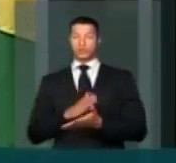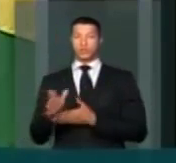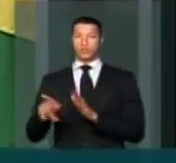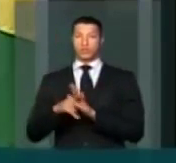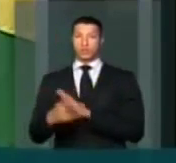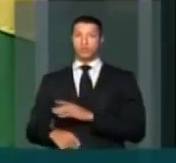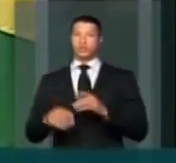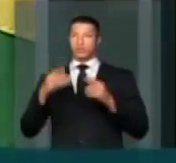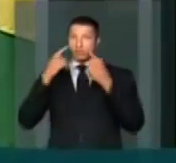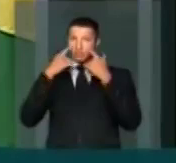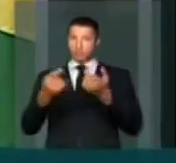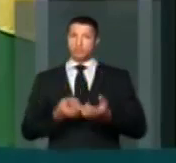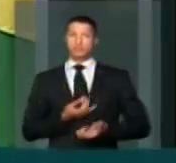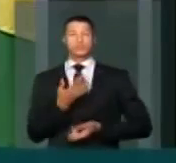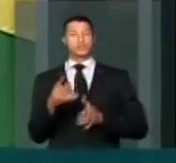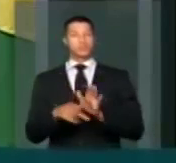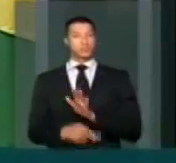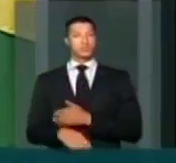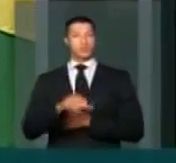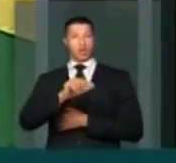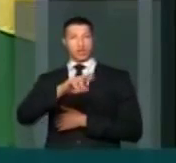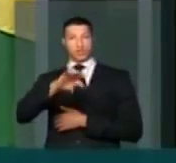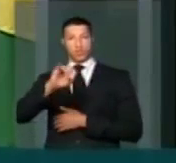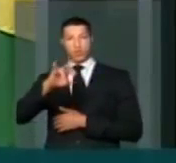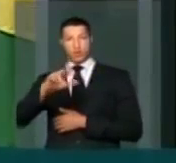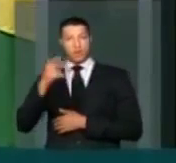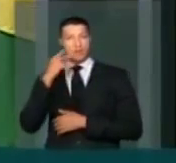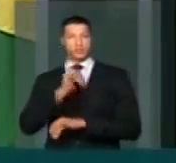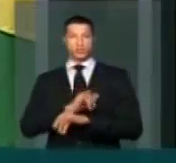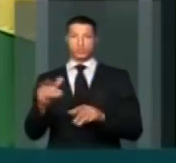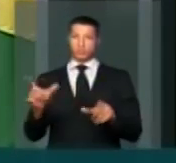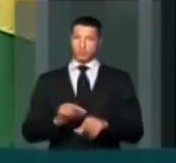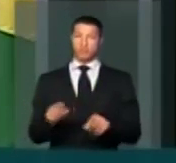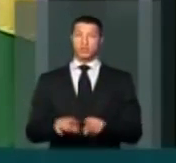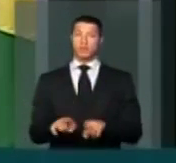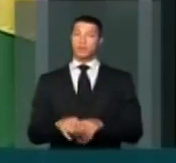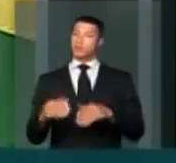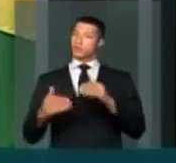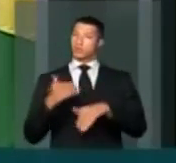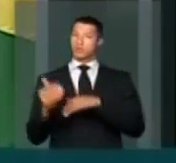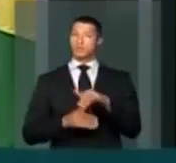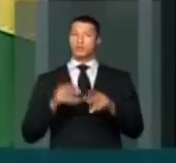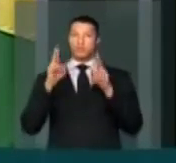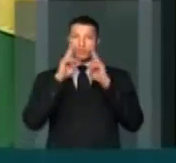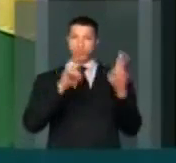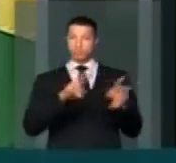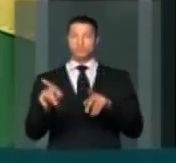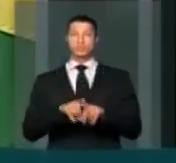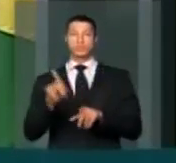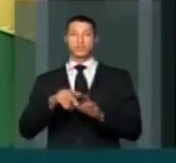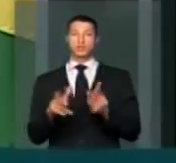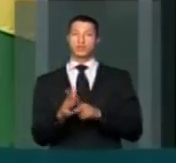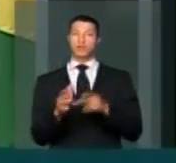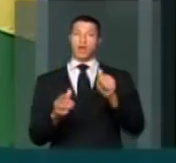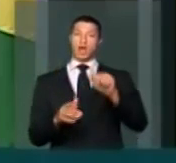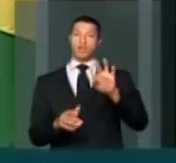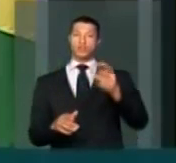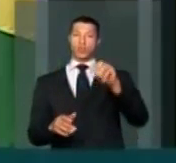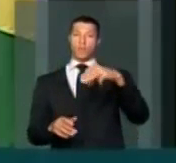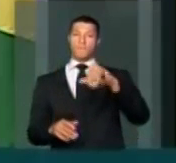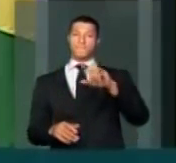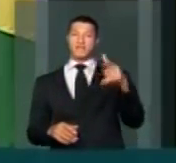delas de notória inspiração cartorial, para dizer o mínimo. E a consequência mais visível é a atomização